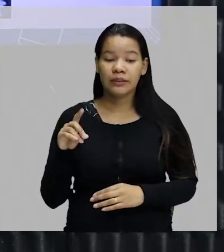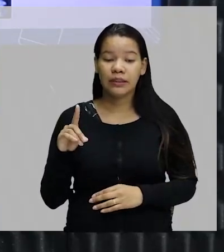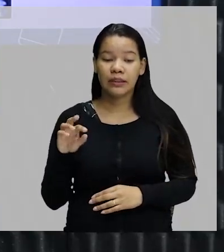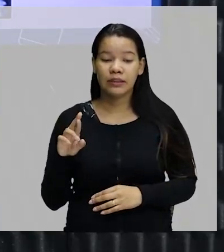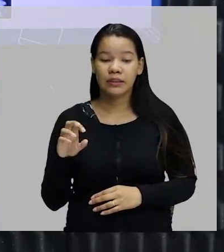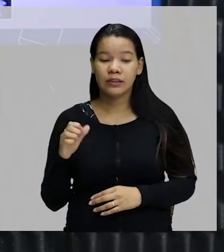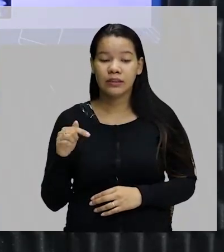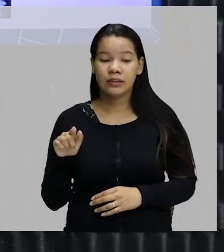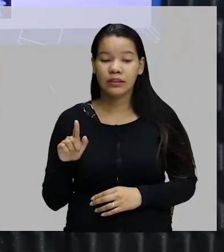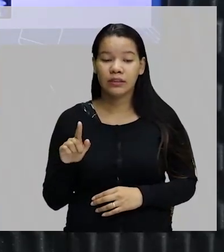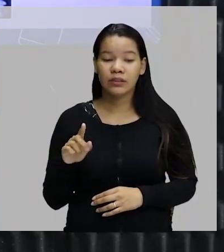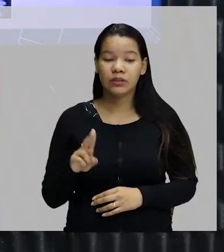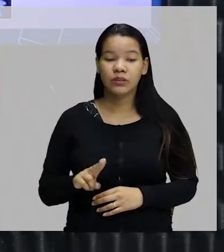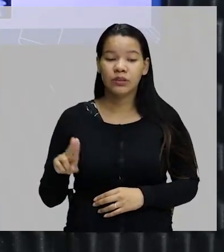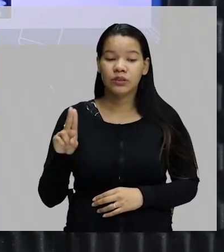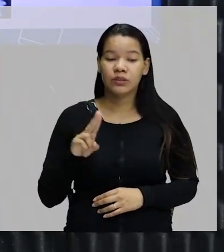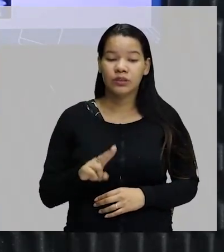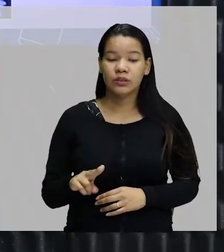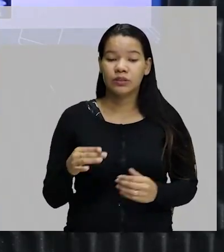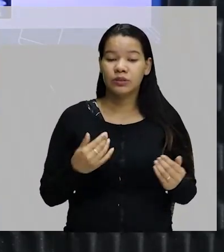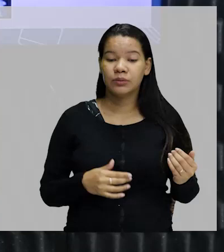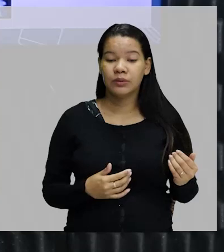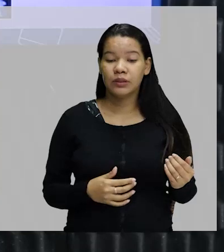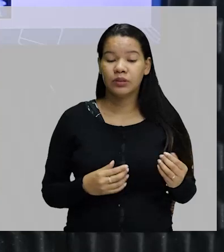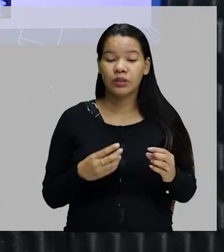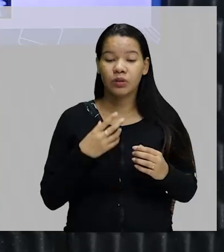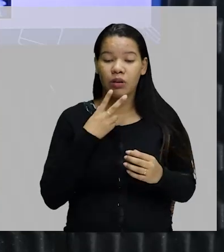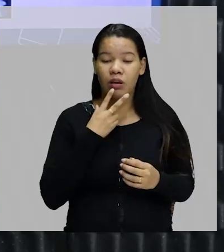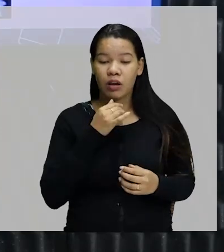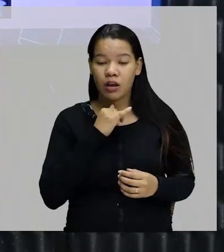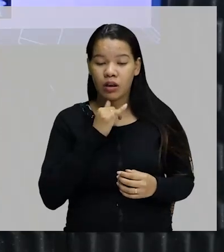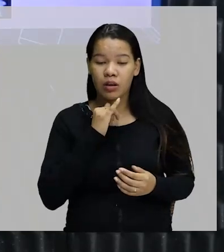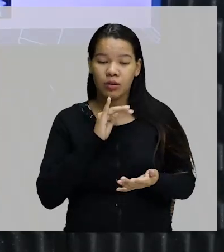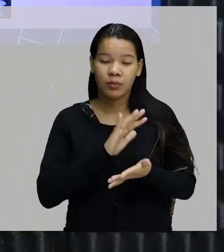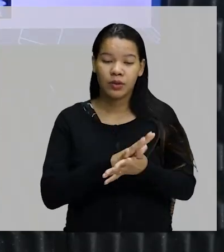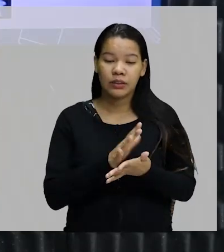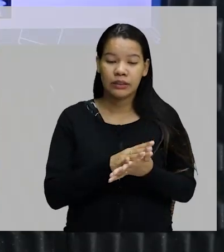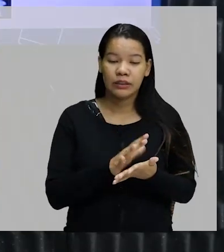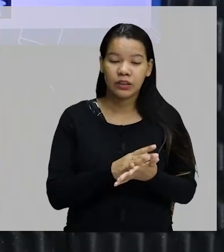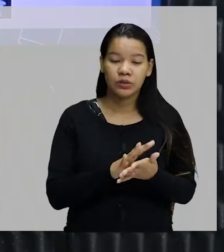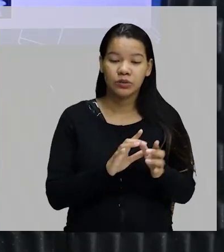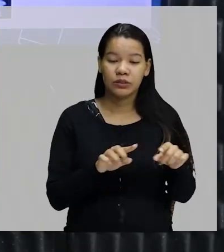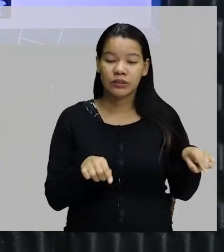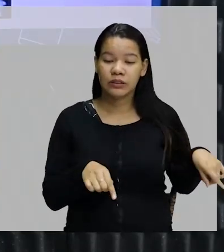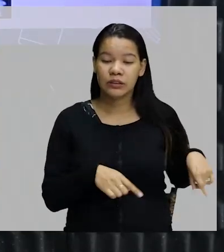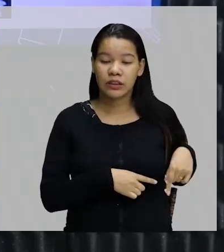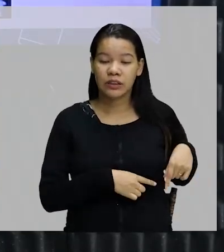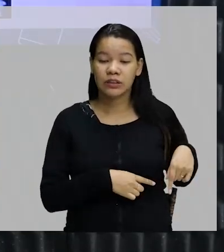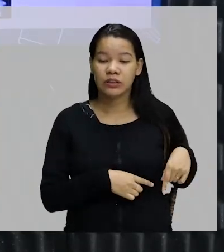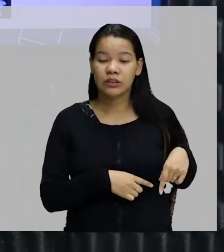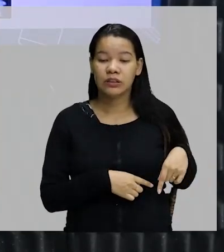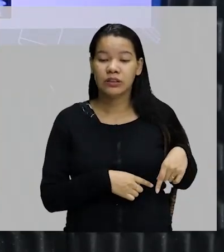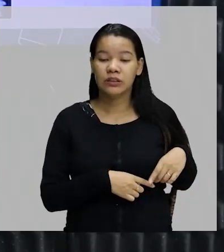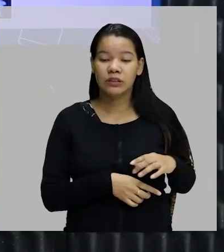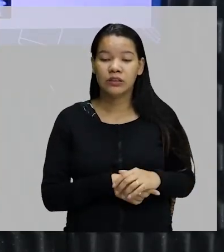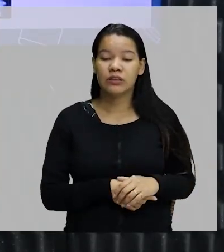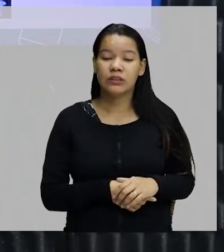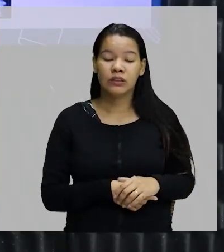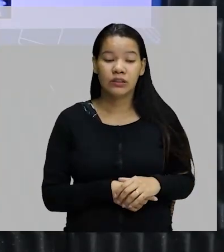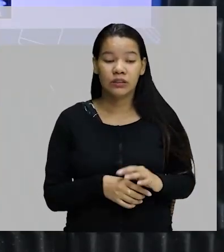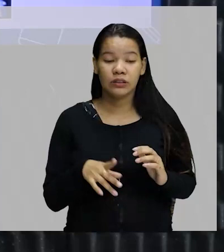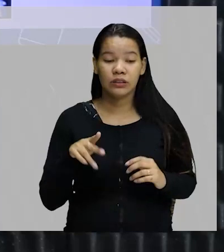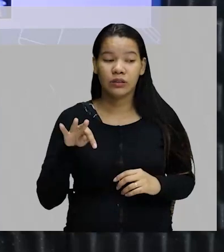como pandeiros, caixas, tambores onças, maracás e pequenas matracas, sendo essas tocadas num ritmo